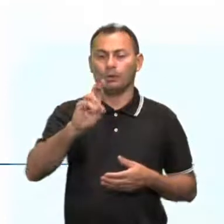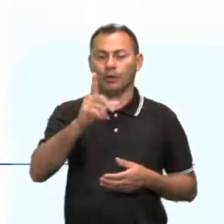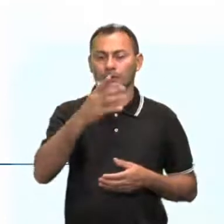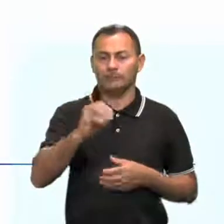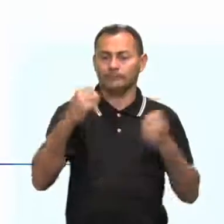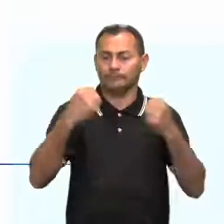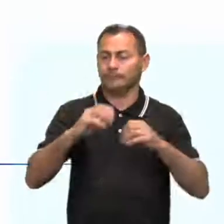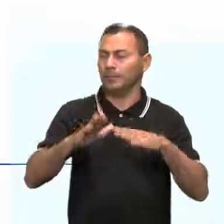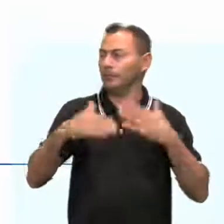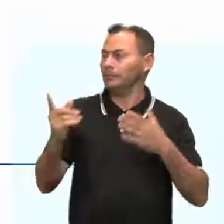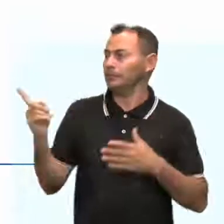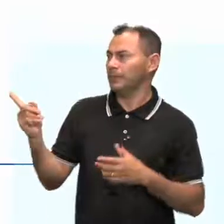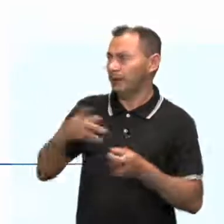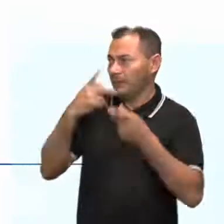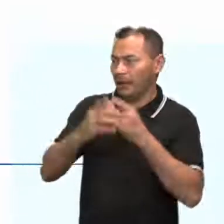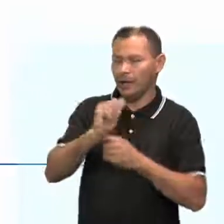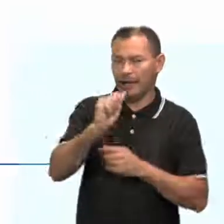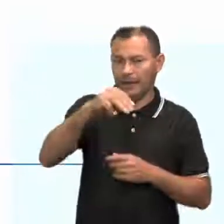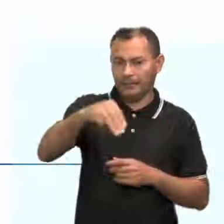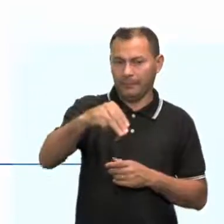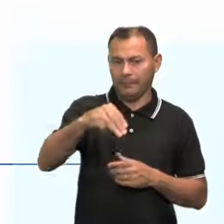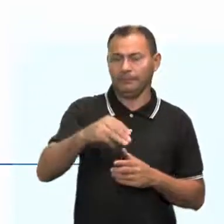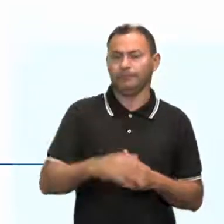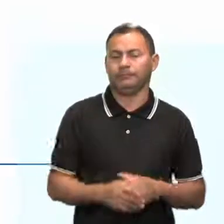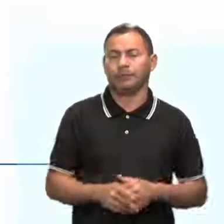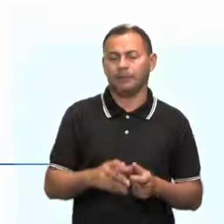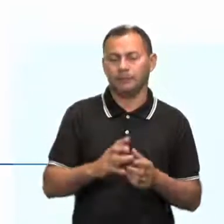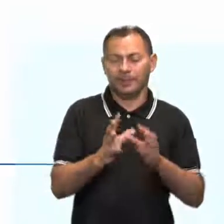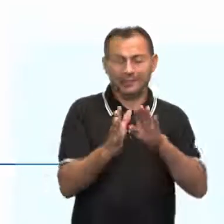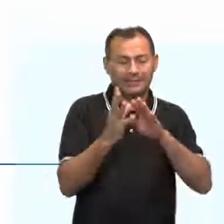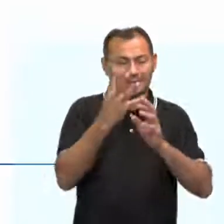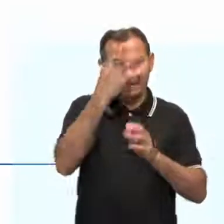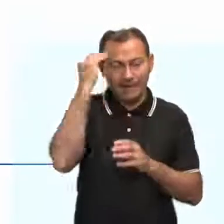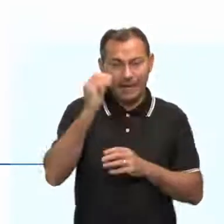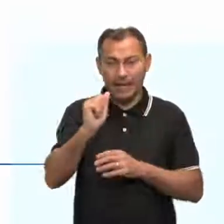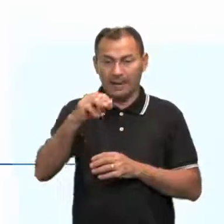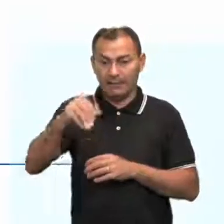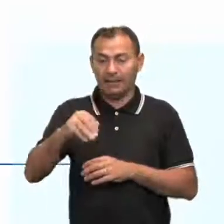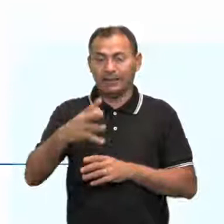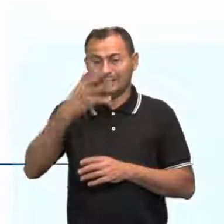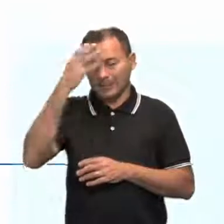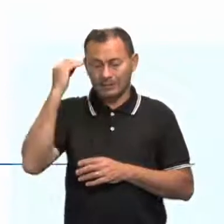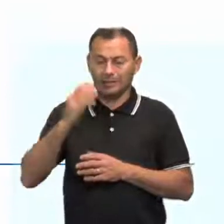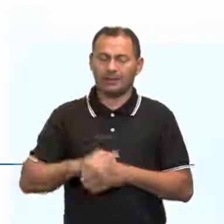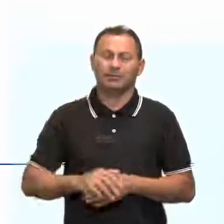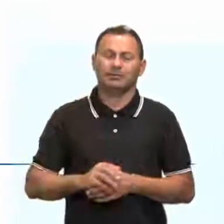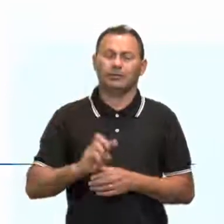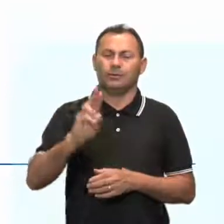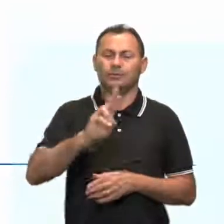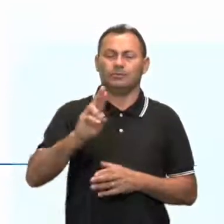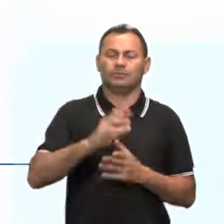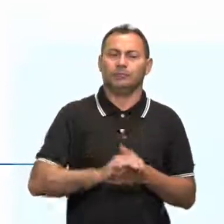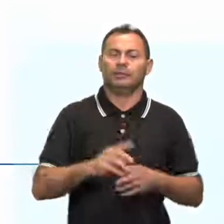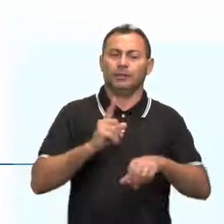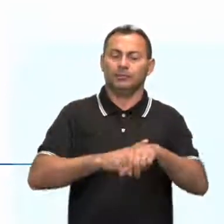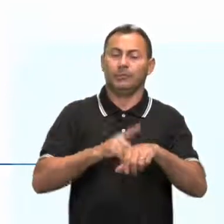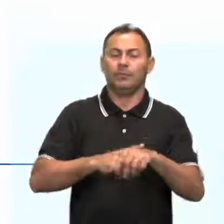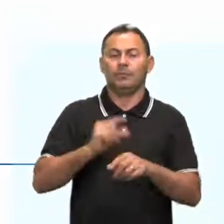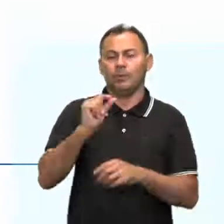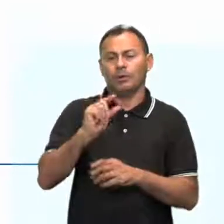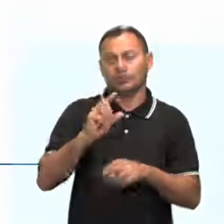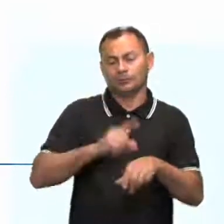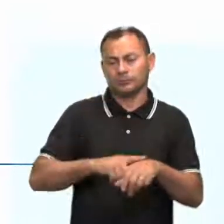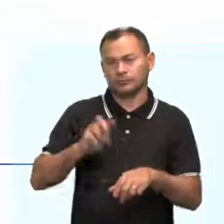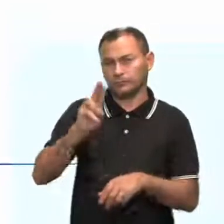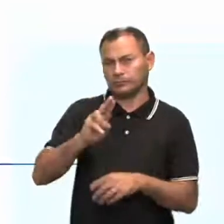necessária? Se eu falo de AM, vamos esquecer que a rádio AM está sendo inutilizada aos poucos